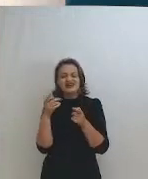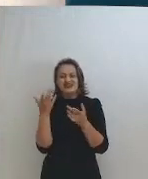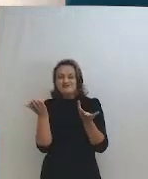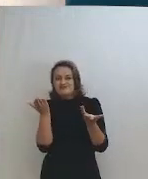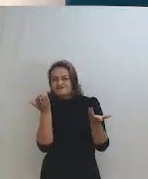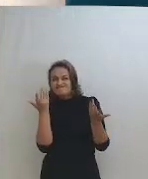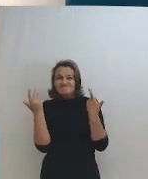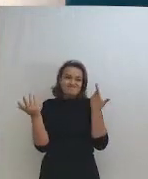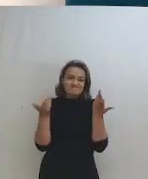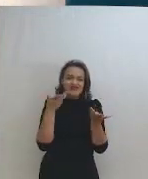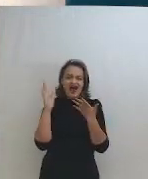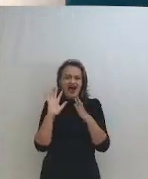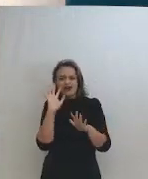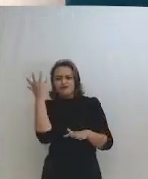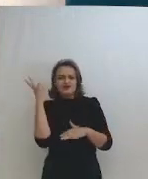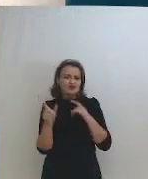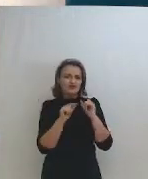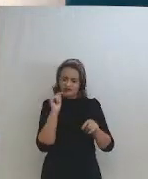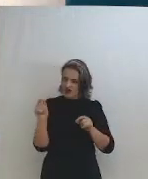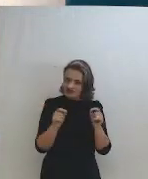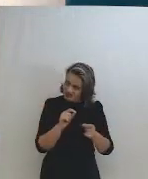houve